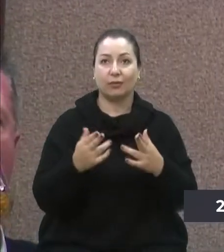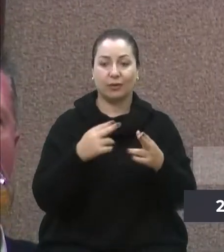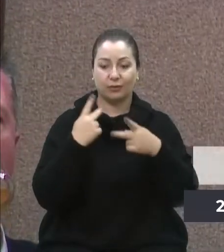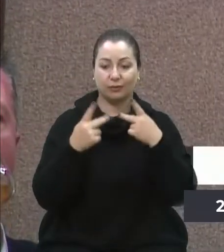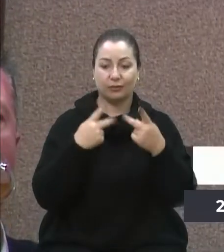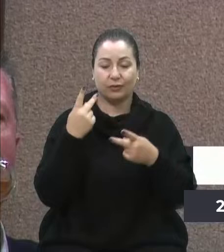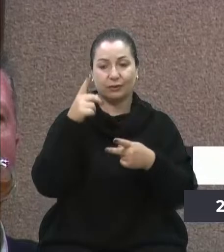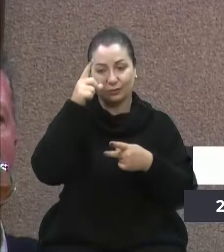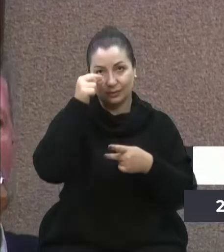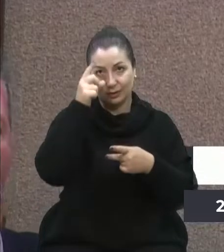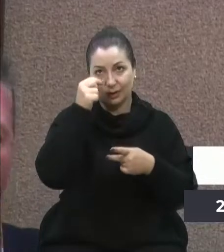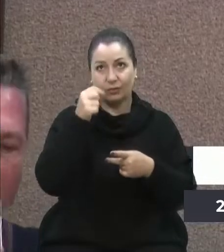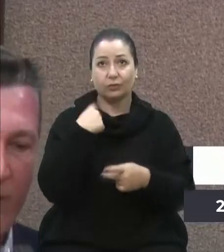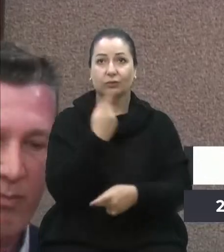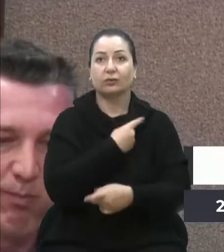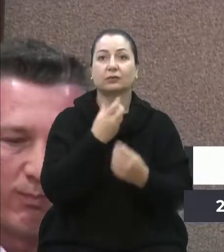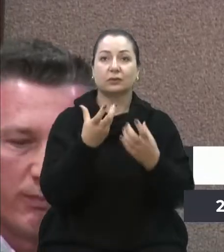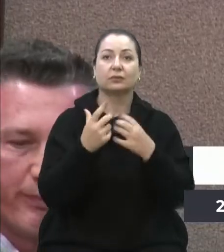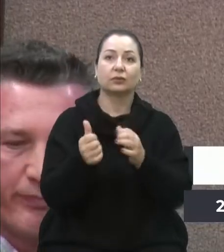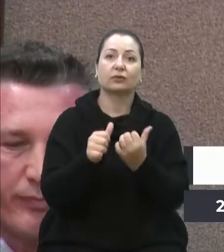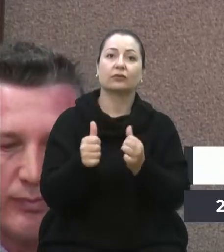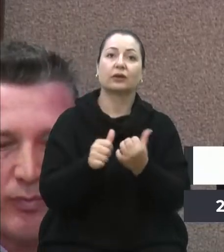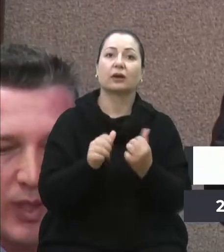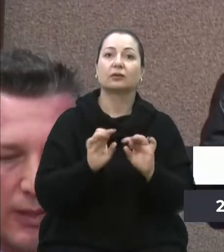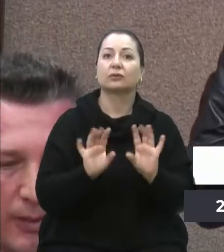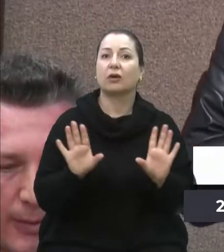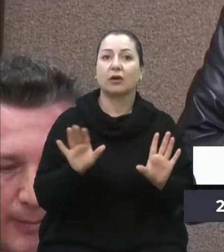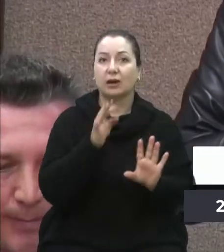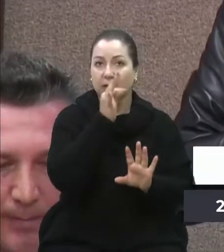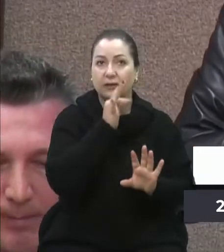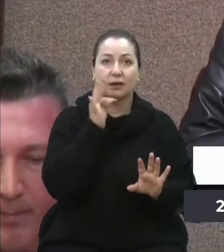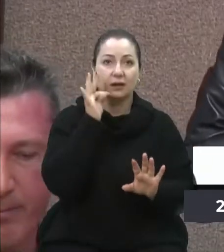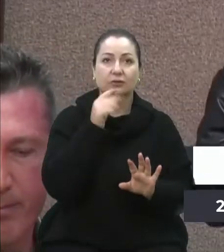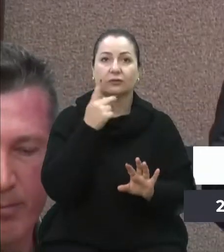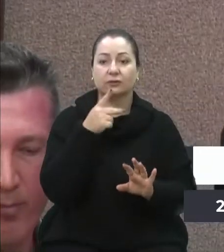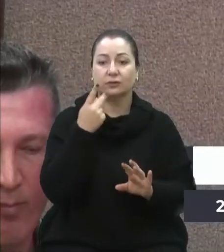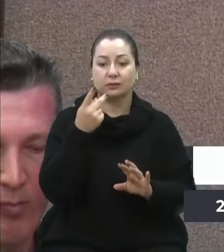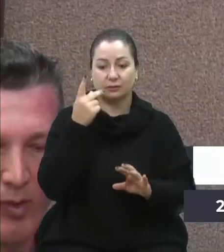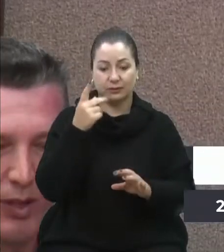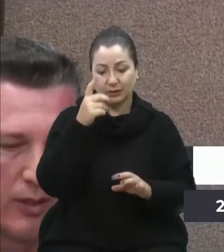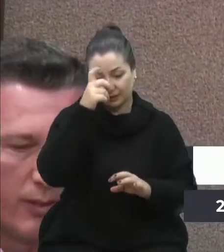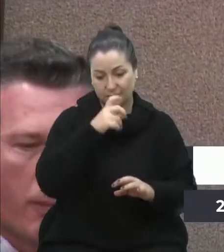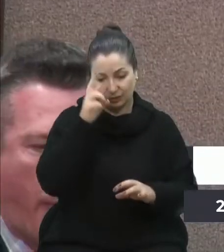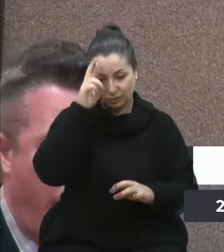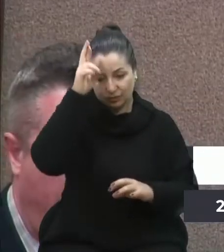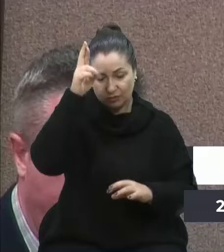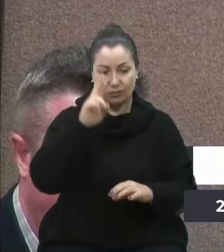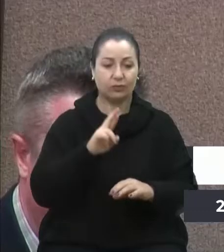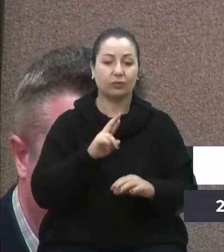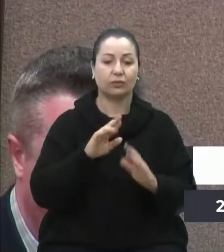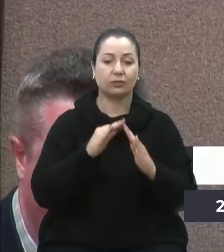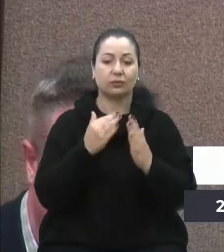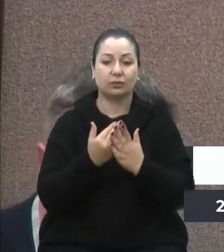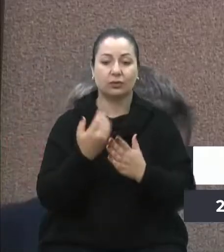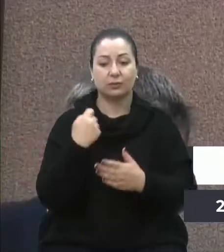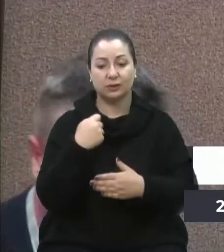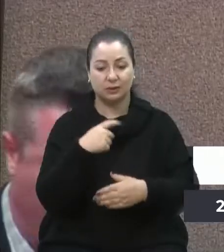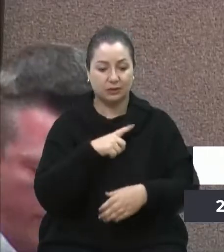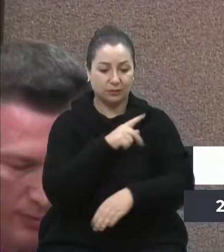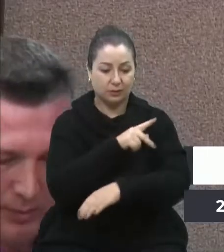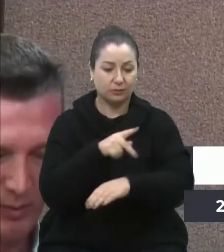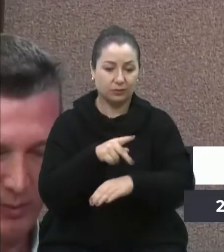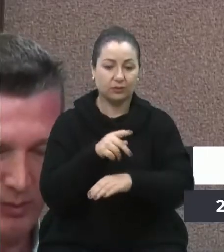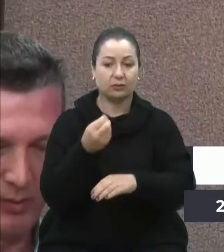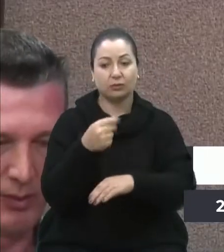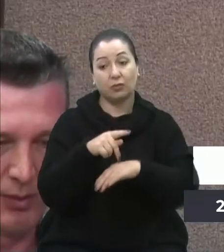pelo Scalco, a gente só quer qualificar. A vereadora Tati comentou que para ser diretor de escola não deveria então ter pedagogia ou pós-graduação, mas a vereadora